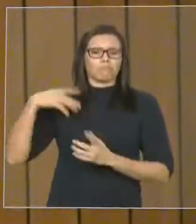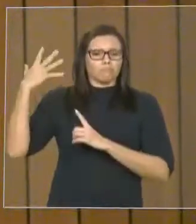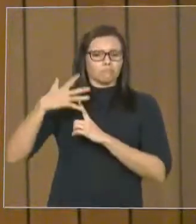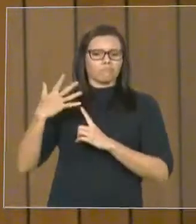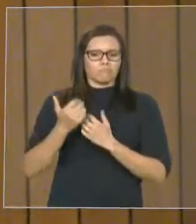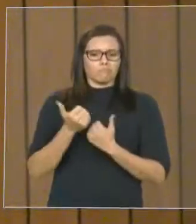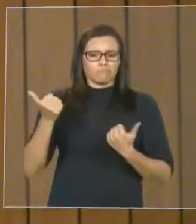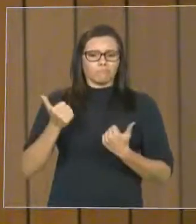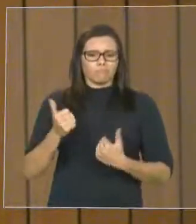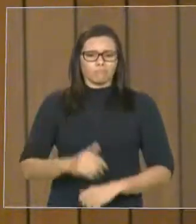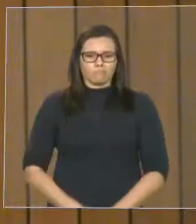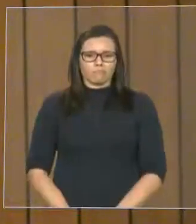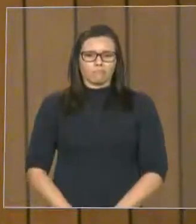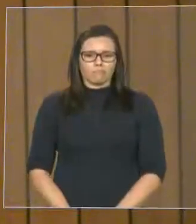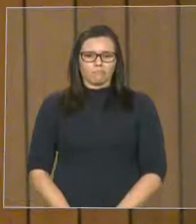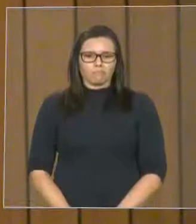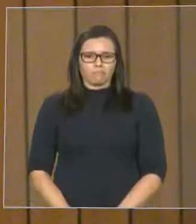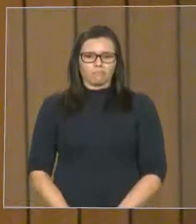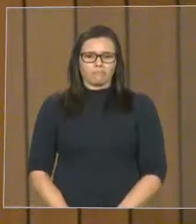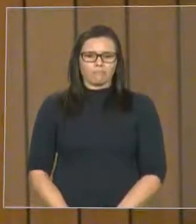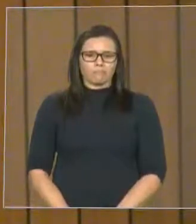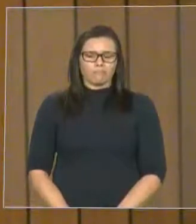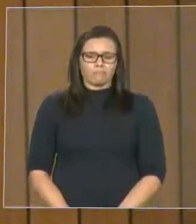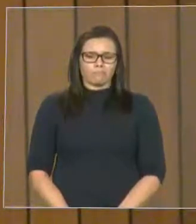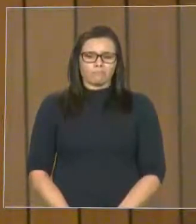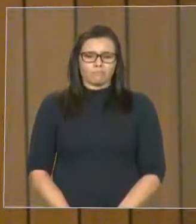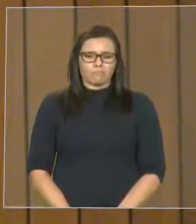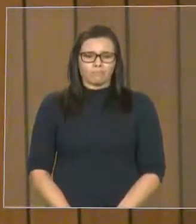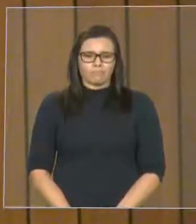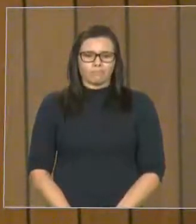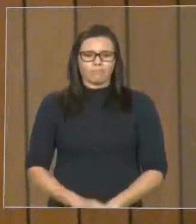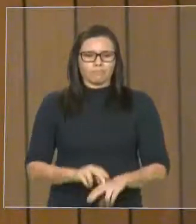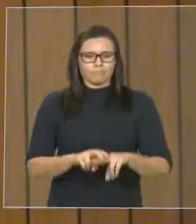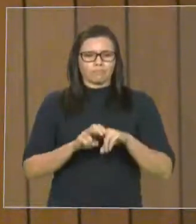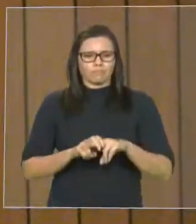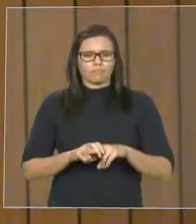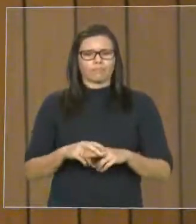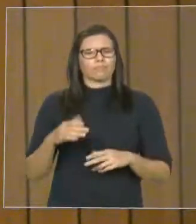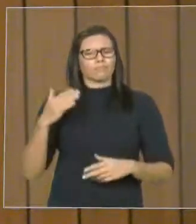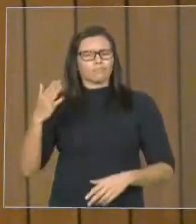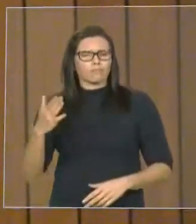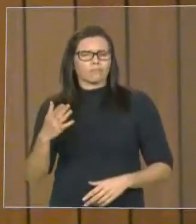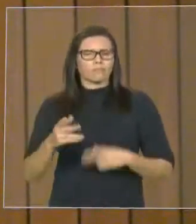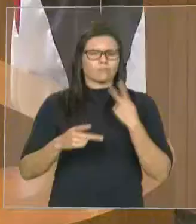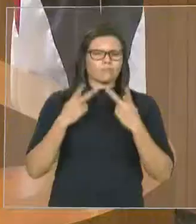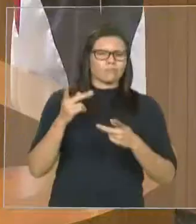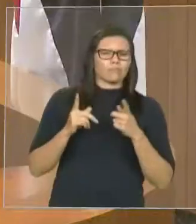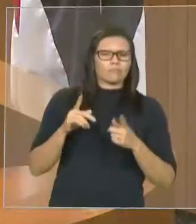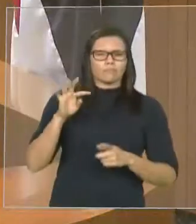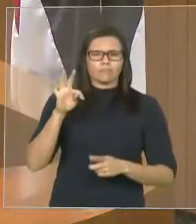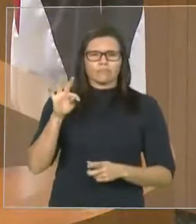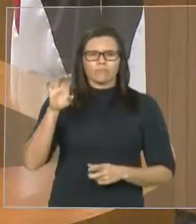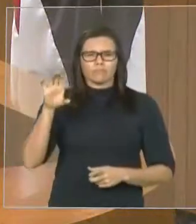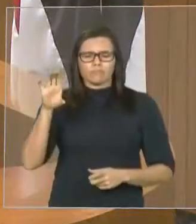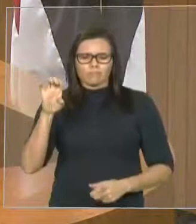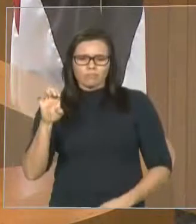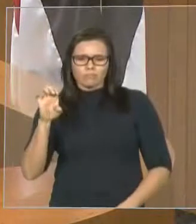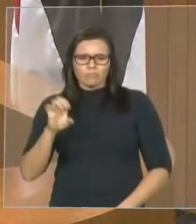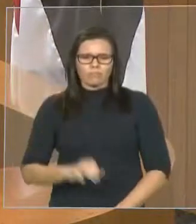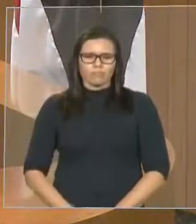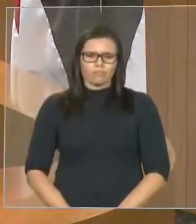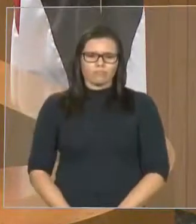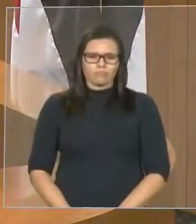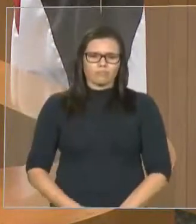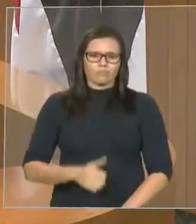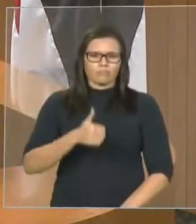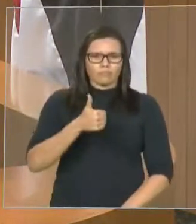todos lá. O Tribunal de Contas me faz, quando se fala em Tribunal de Contas, me faz lembrar o decreto